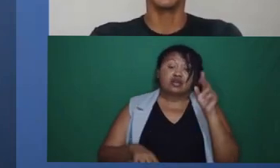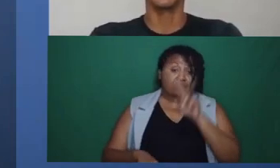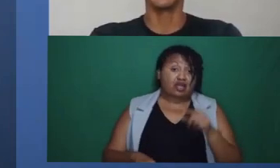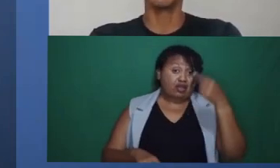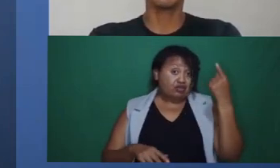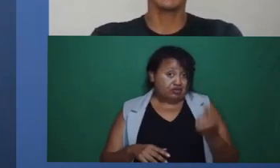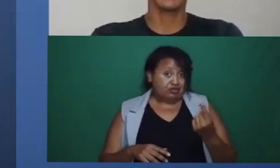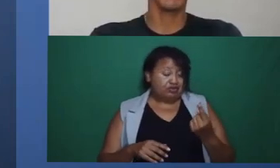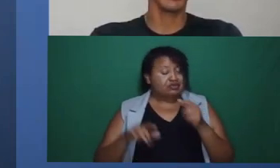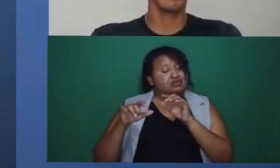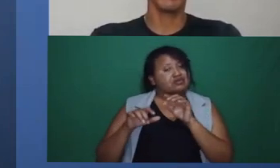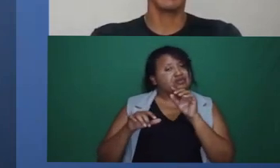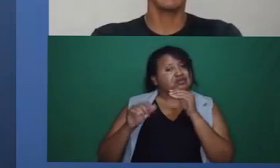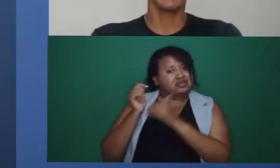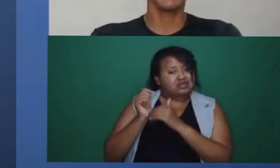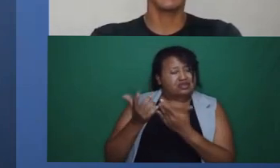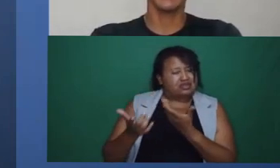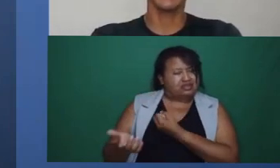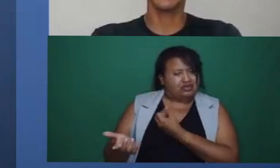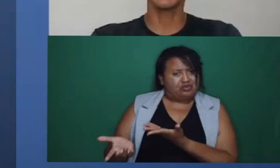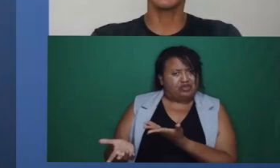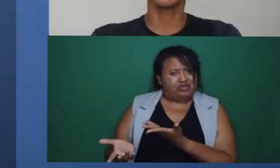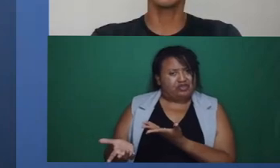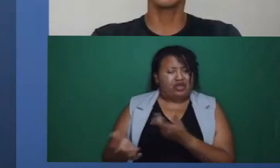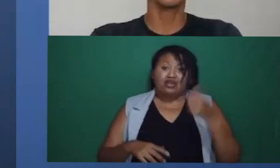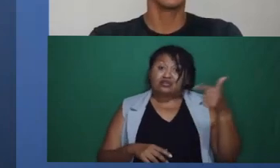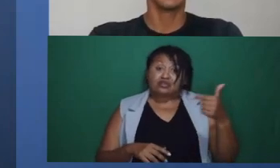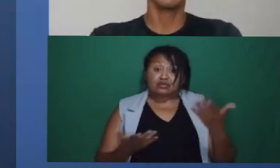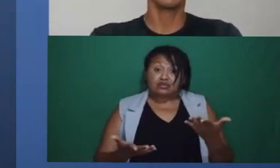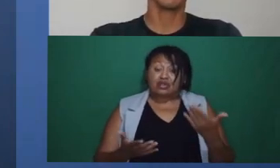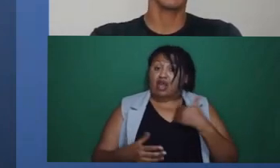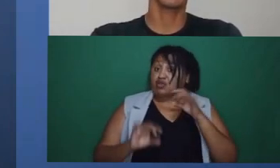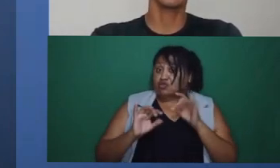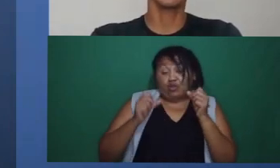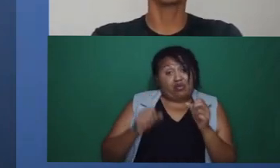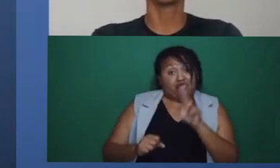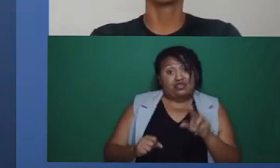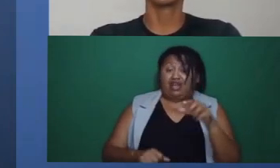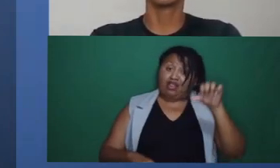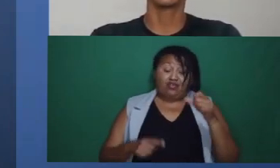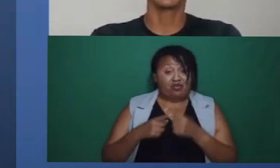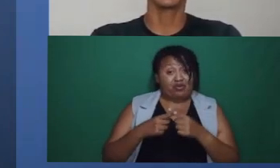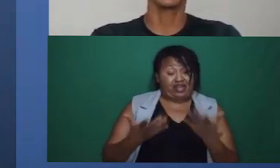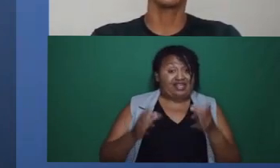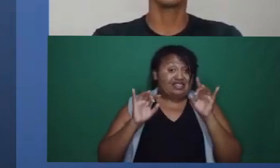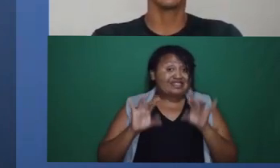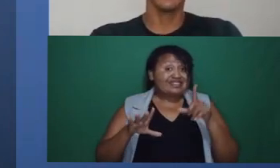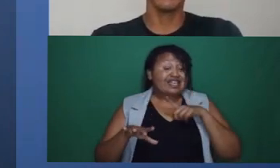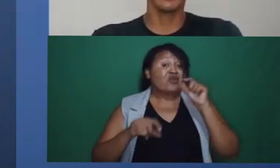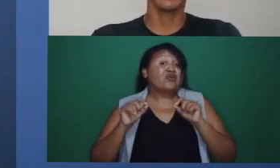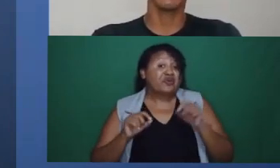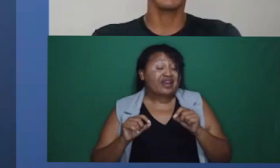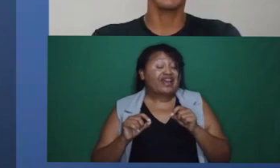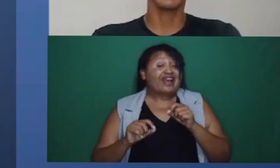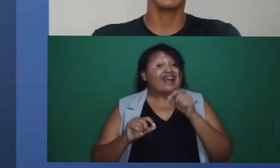né um algarismo nesse primeiro dígito da senha no segundo eu só posso utilizar 9 porque porque ela tem que ser